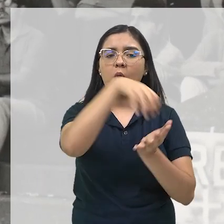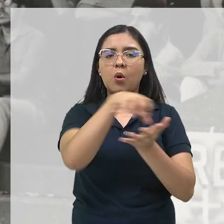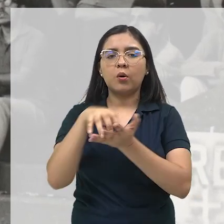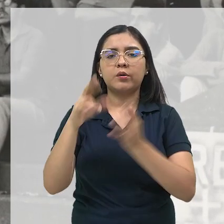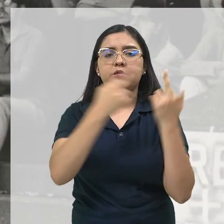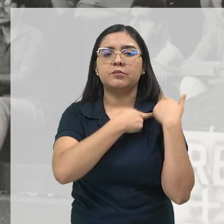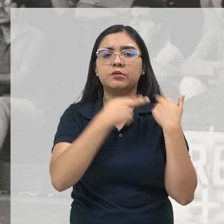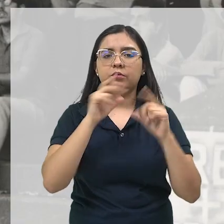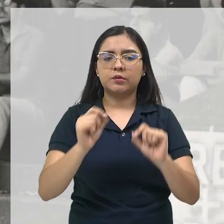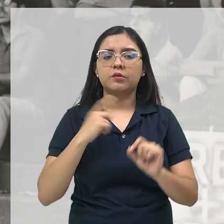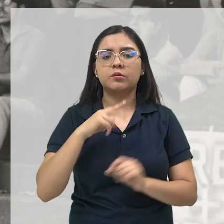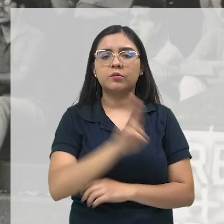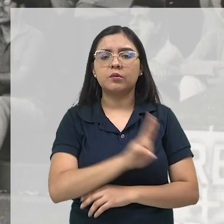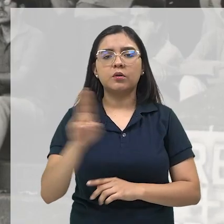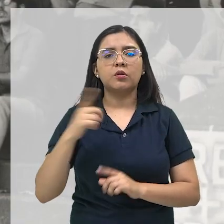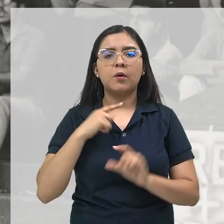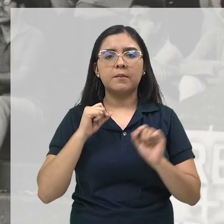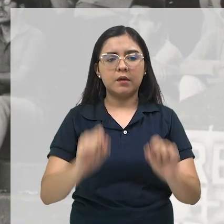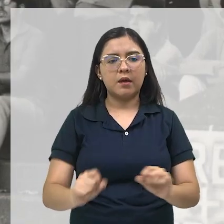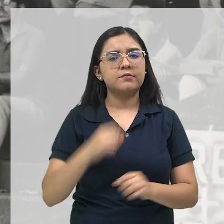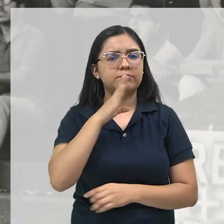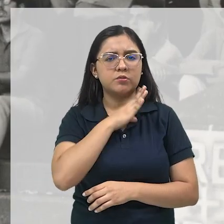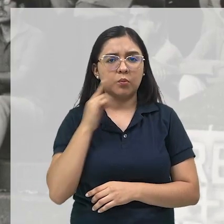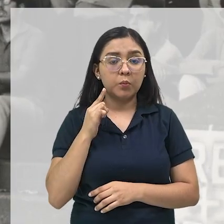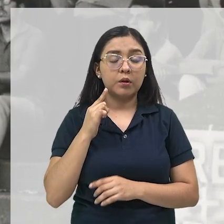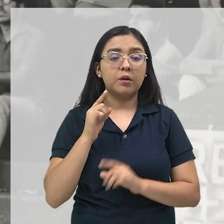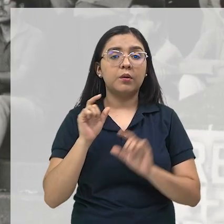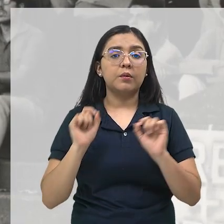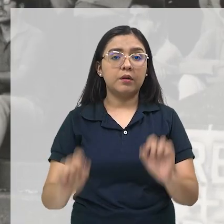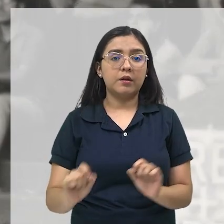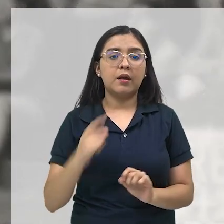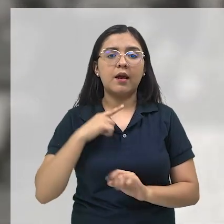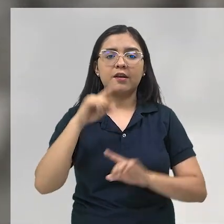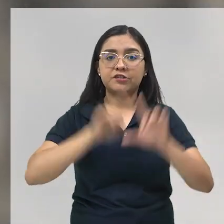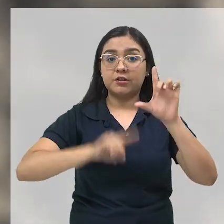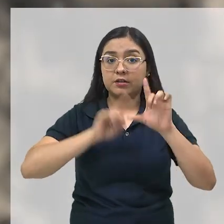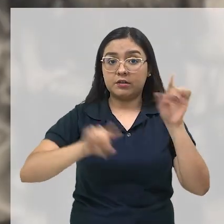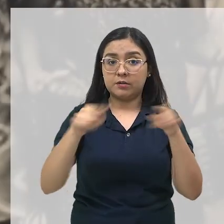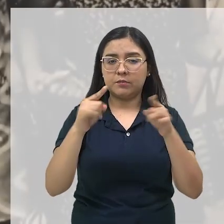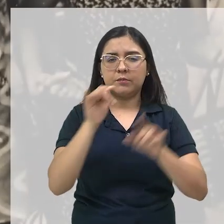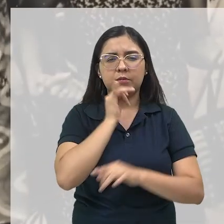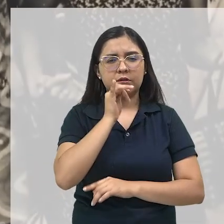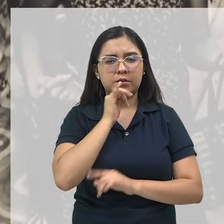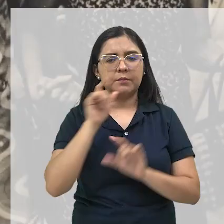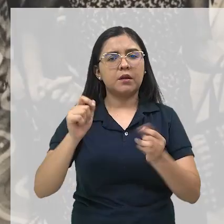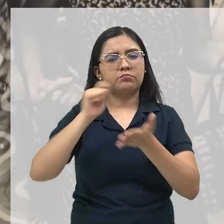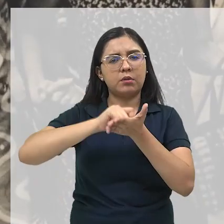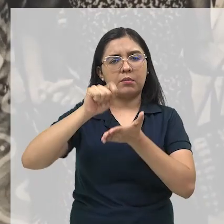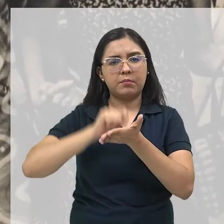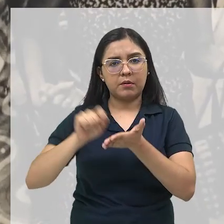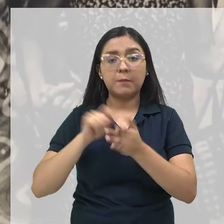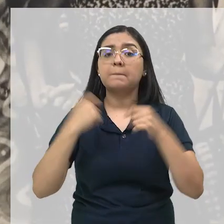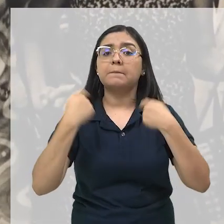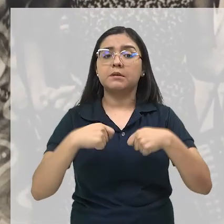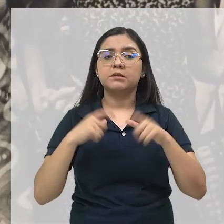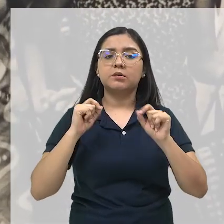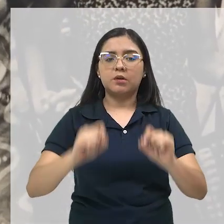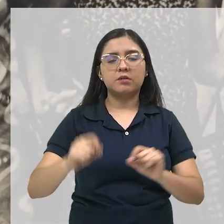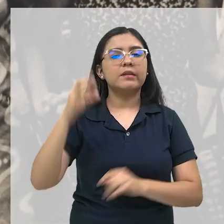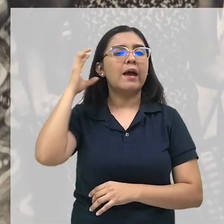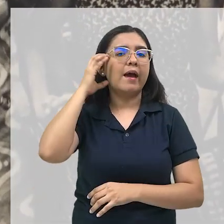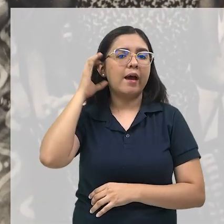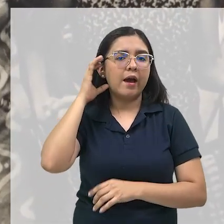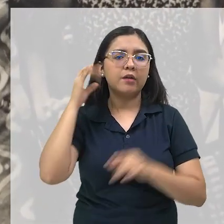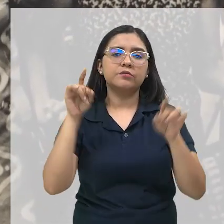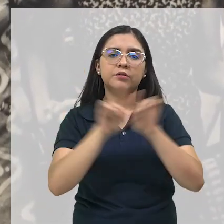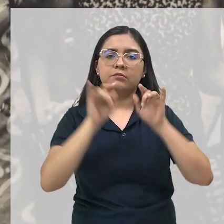responsáveis por fazer a chamada censura, onde as letras das músicas, por exemplo, que eram escritas e que deveriam ser tocadas nas